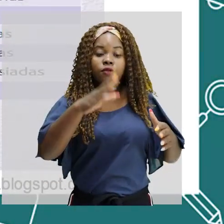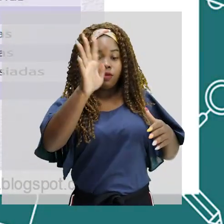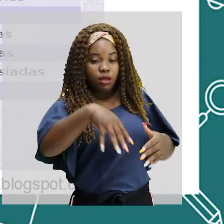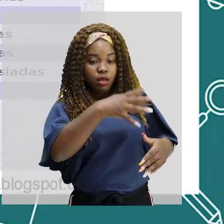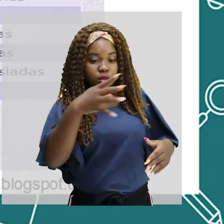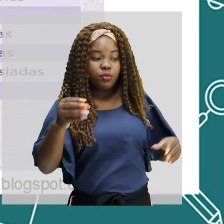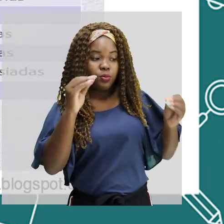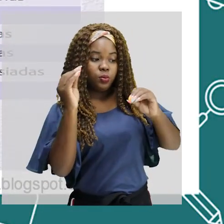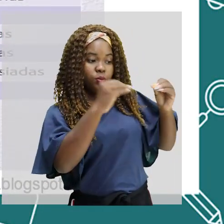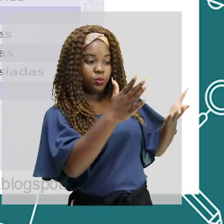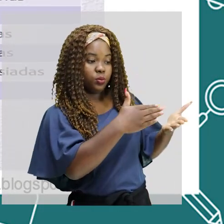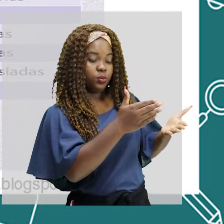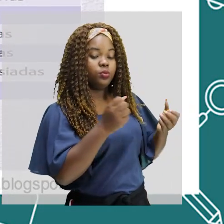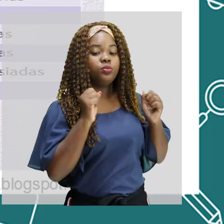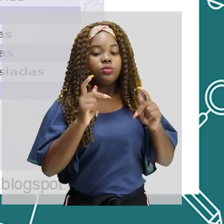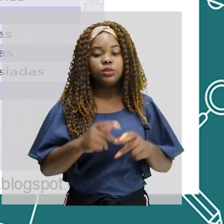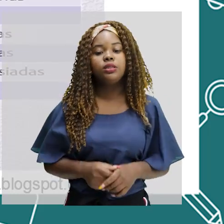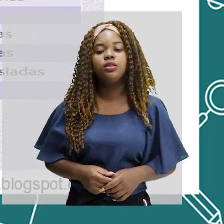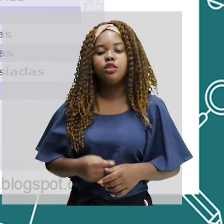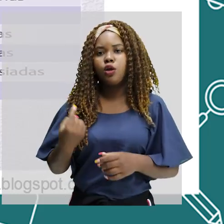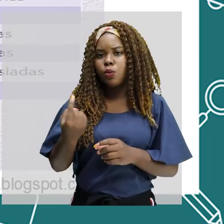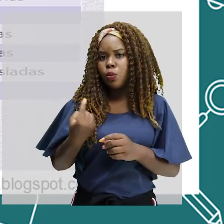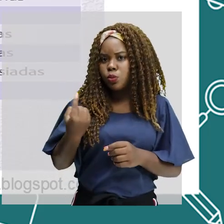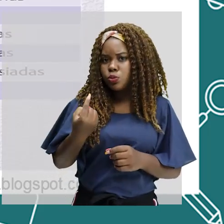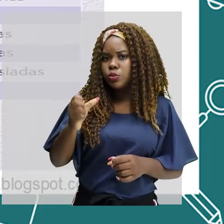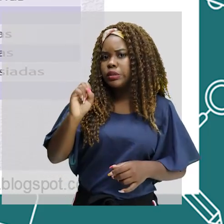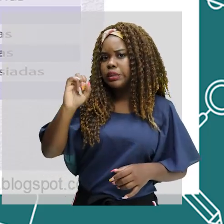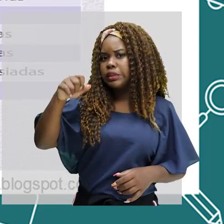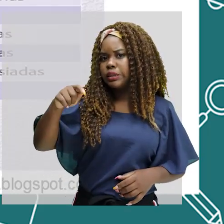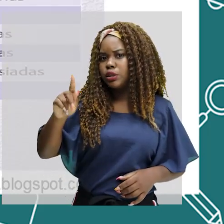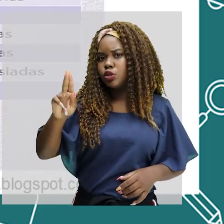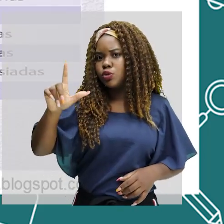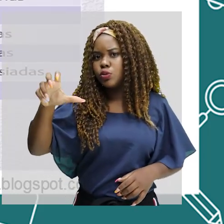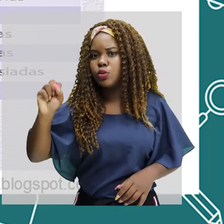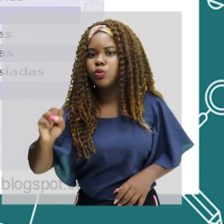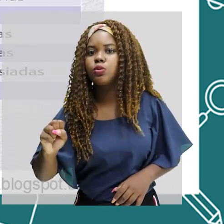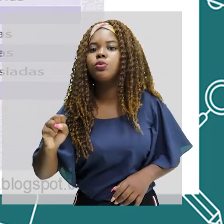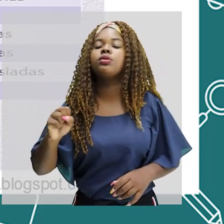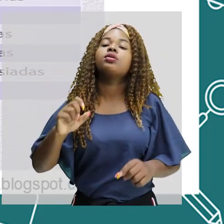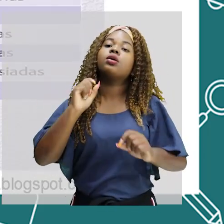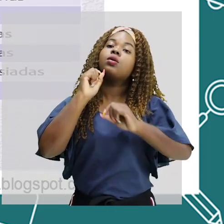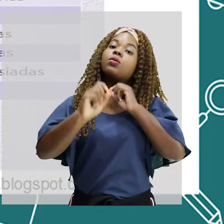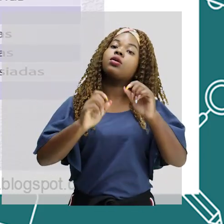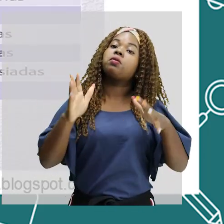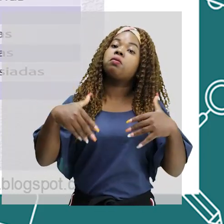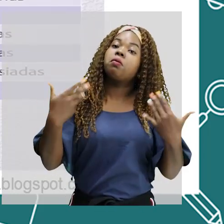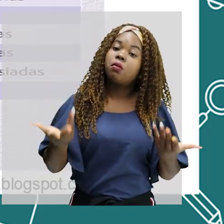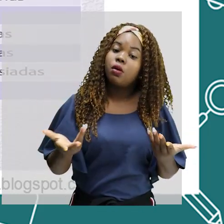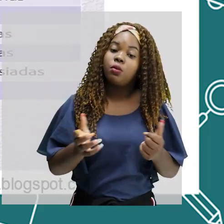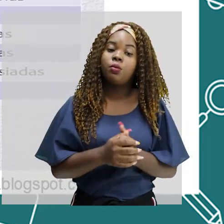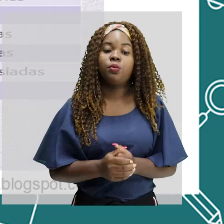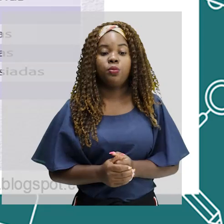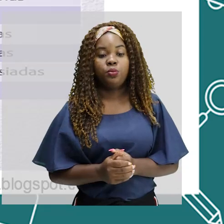Então, no singular, no masculino, quais são os meus pronombres indefinidos?